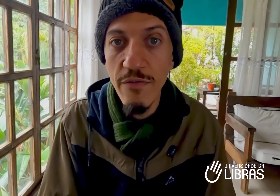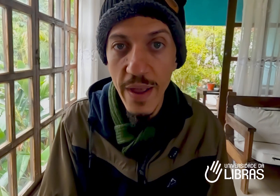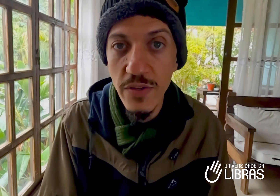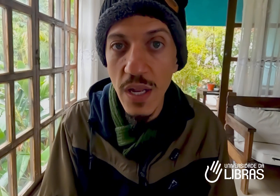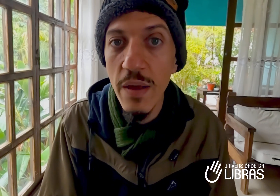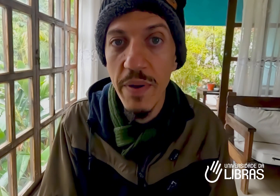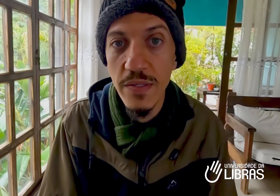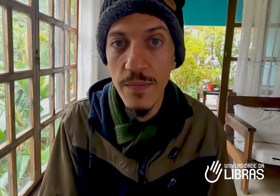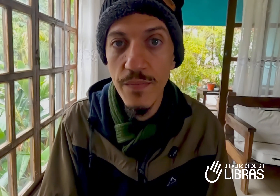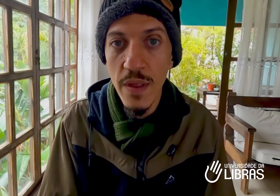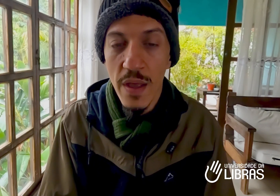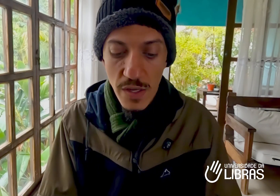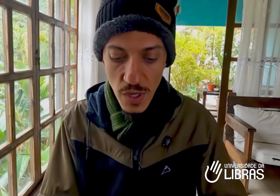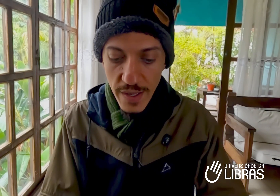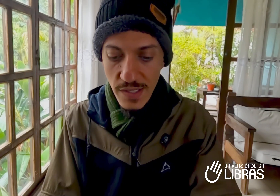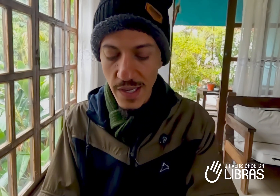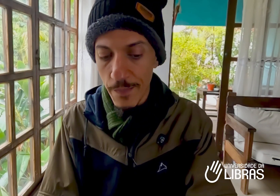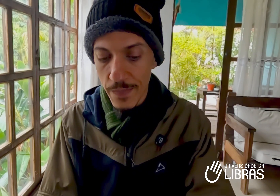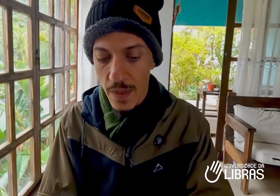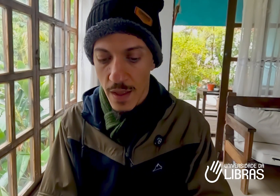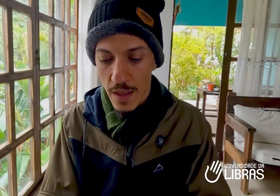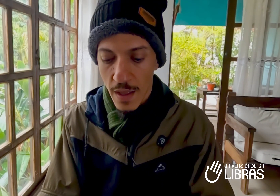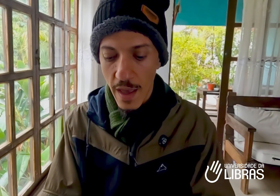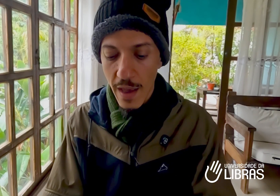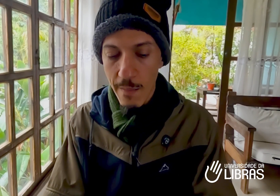tornar fluente em Libras. Só que assim,